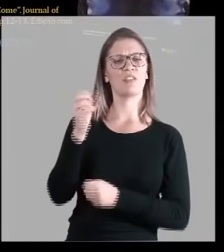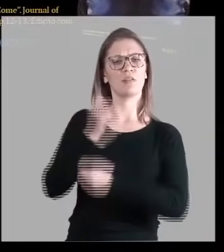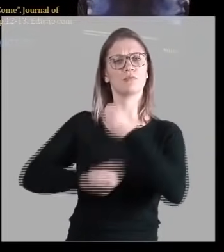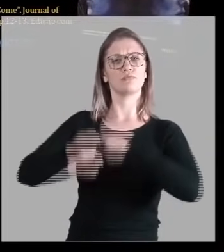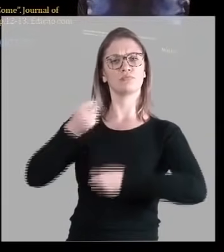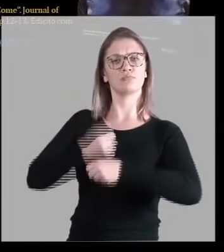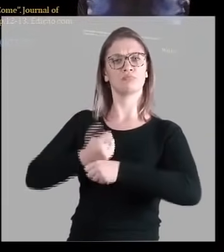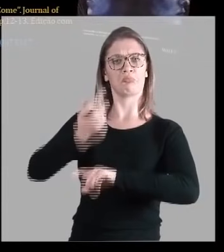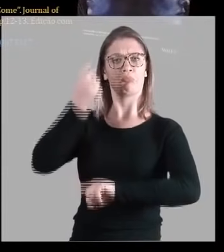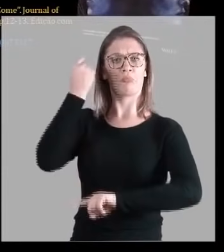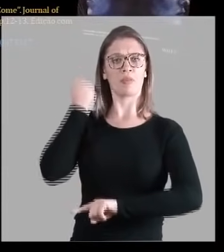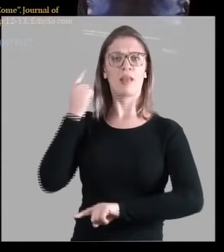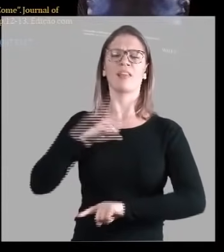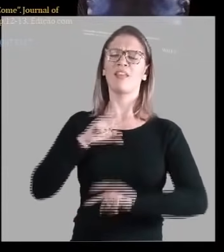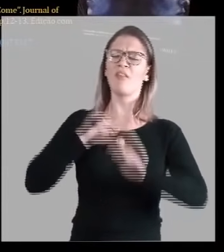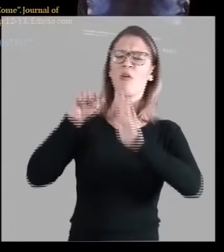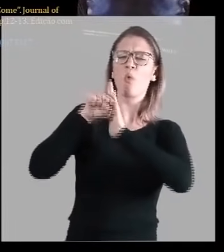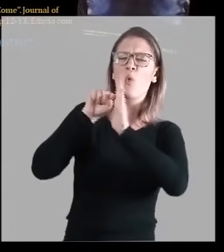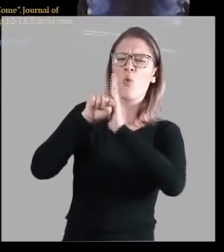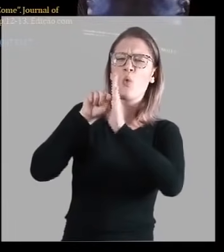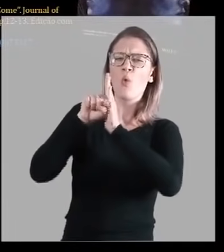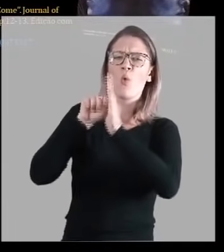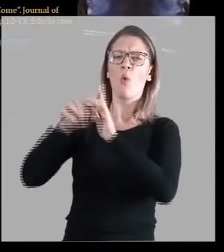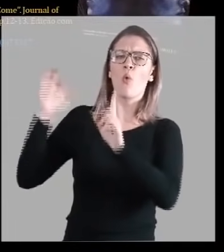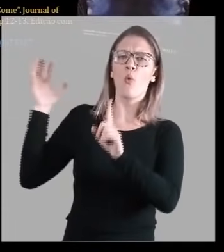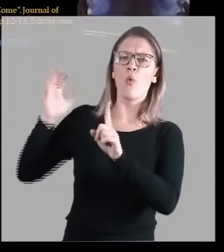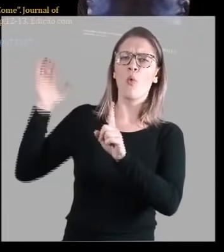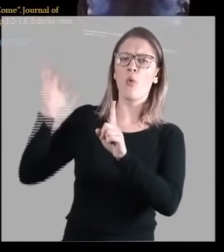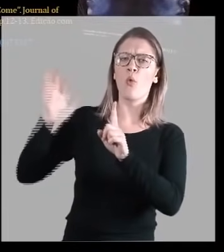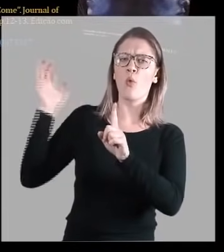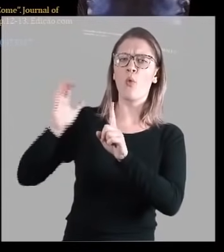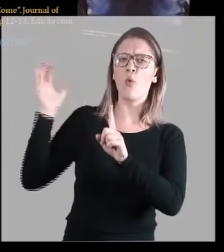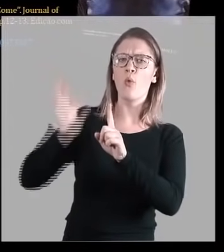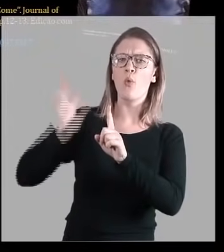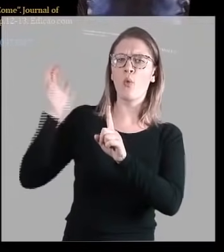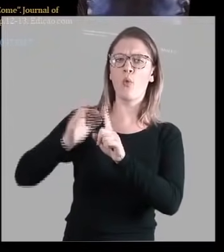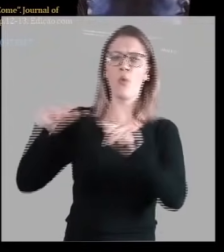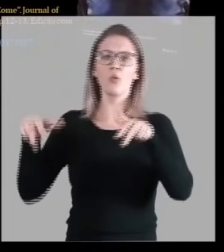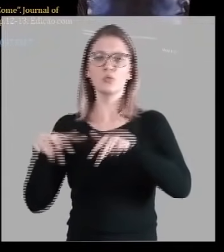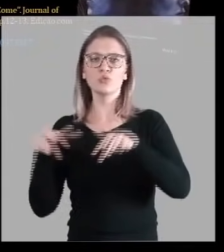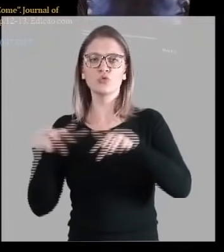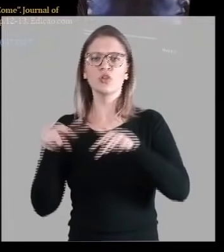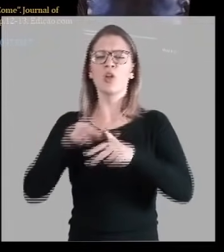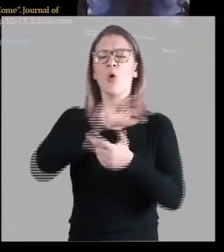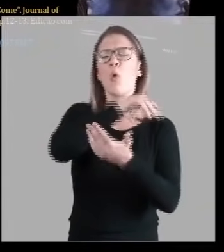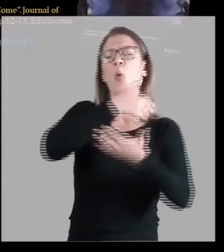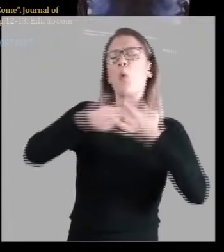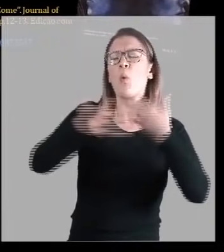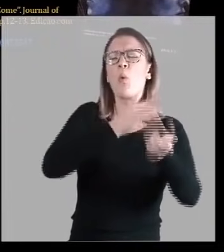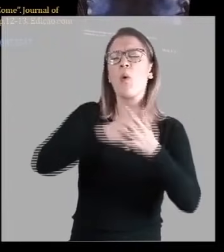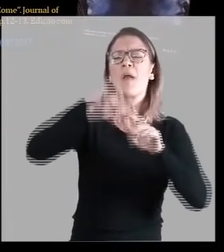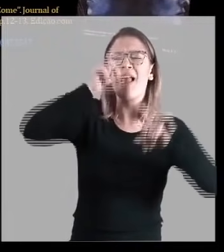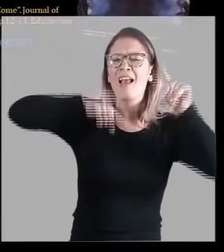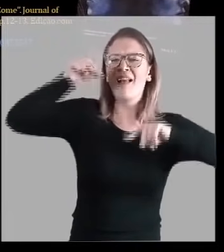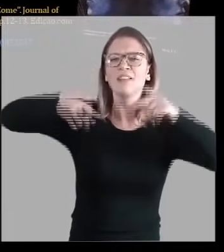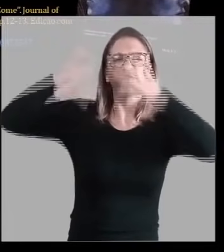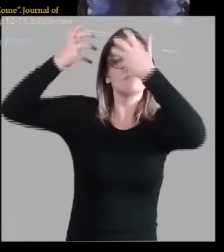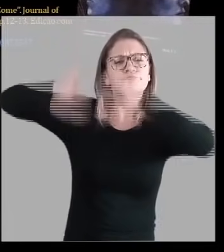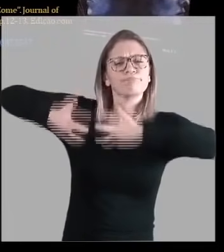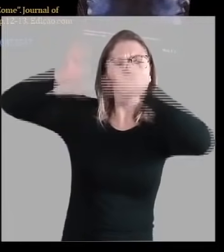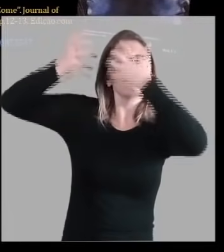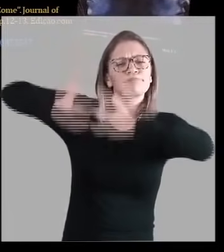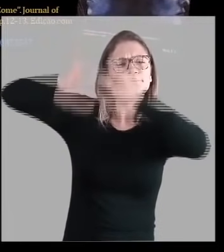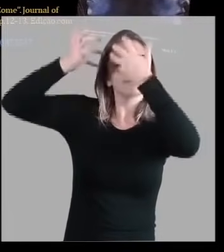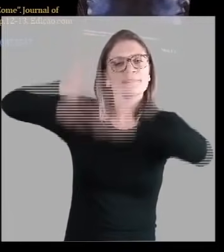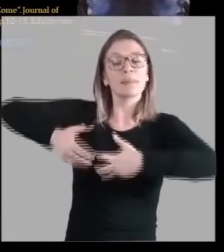uma explosão de pesquisas documentando a influência do sexo em todos os níveis da função cerebral. A onda de estudos sobre